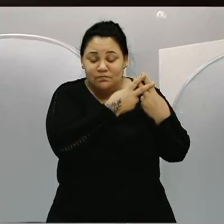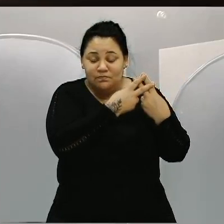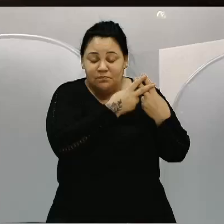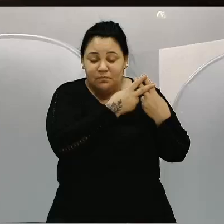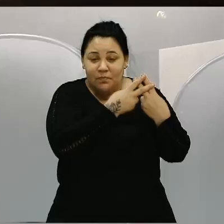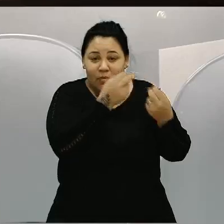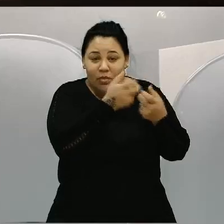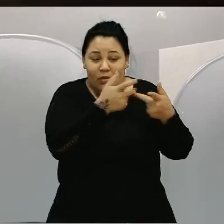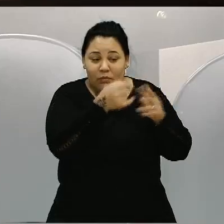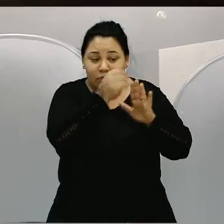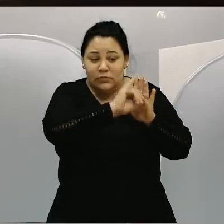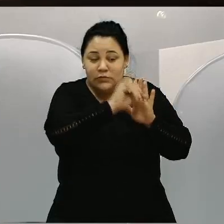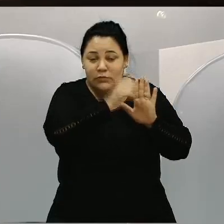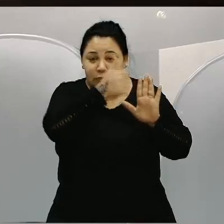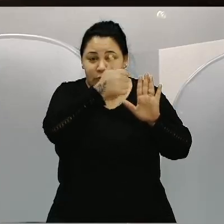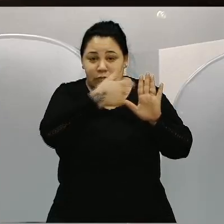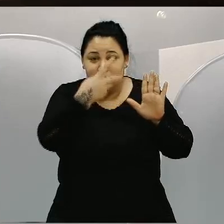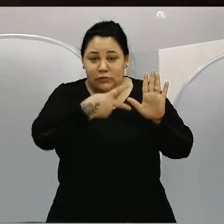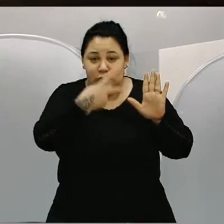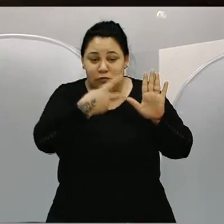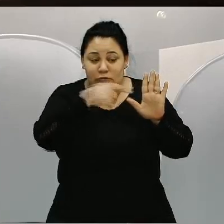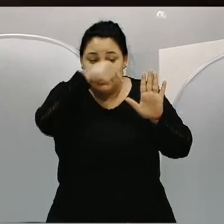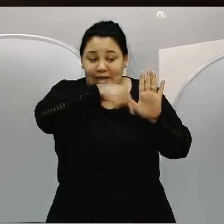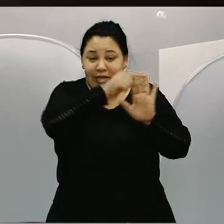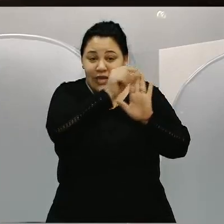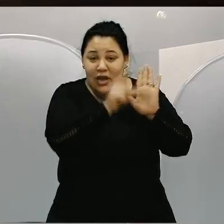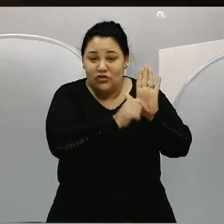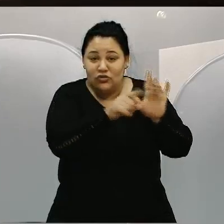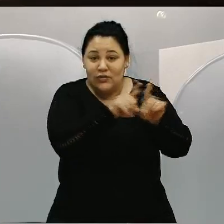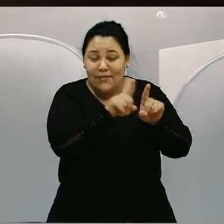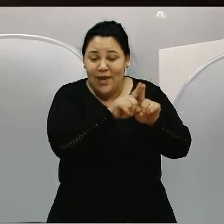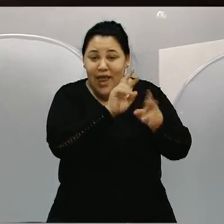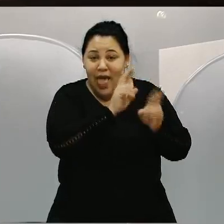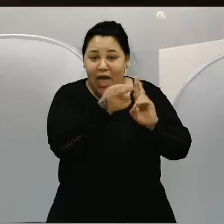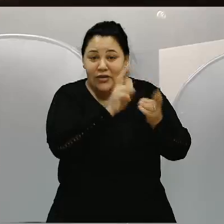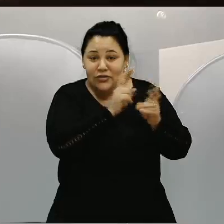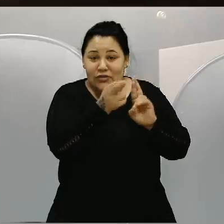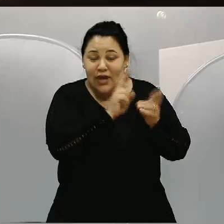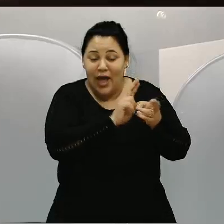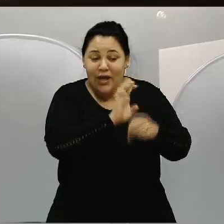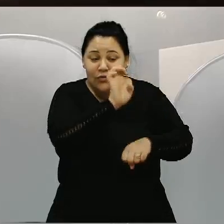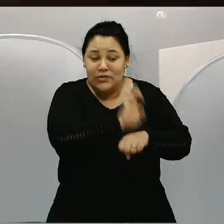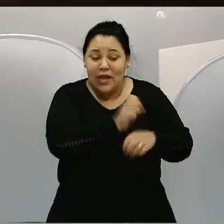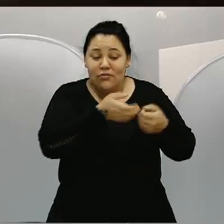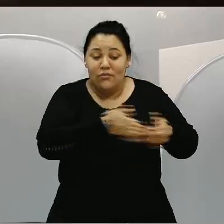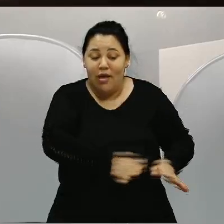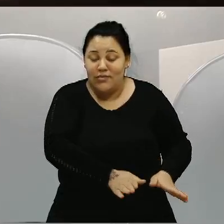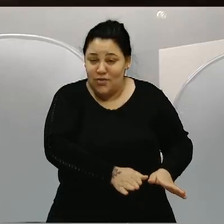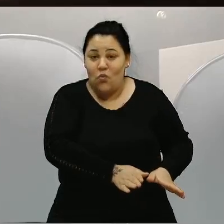nos incisos 1º e 2º deste artigo relativos ao seu estado de origem.